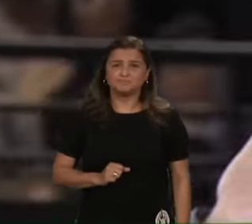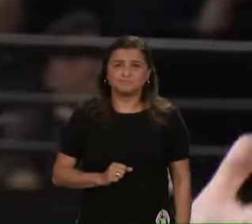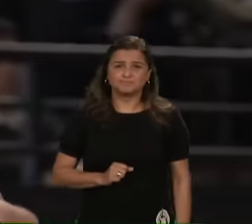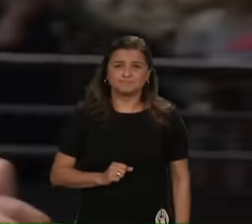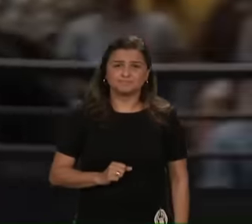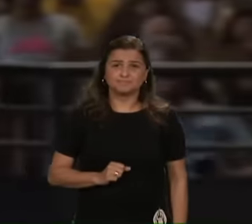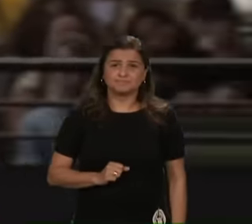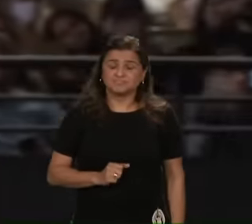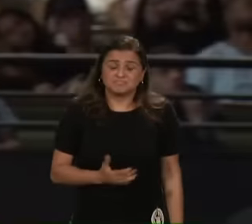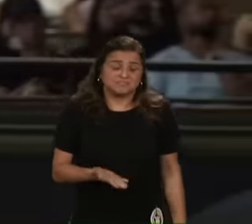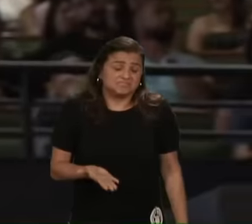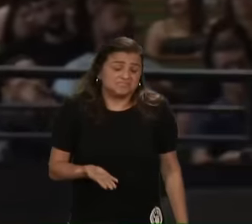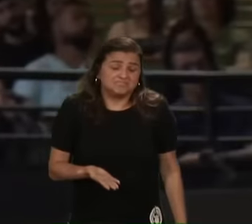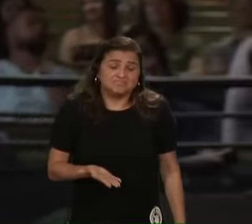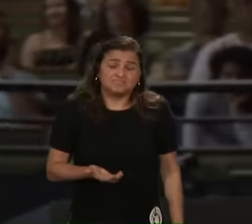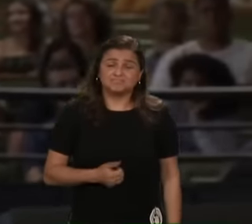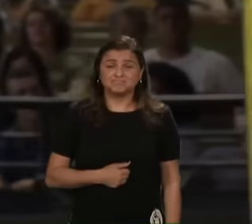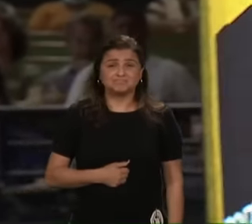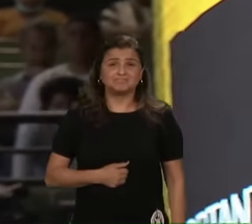Não passou nada.